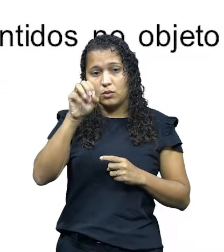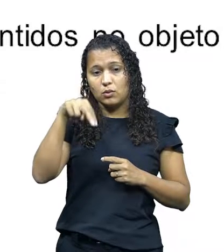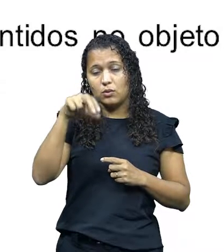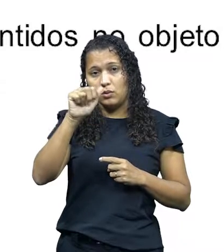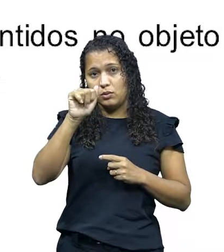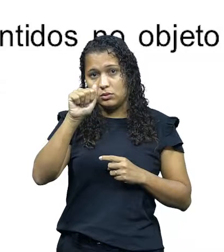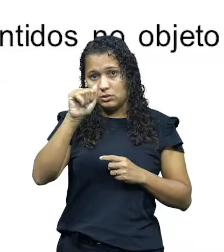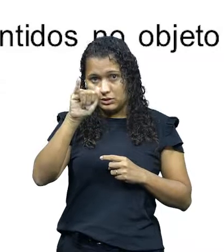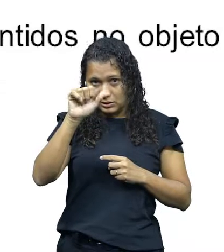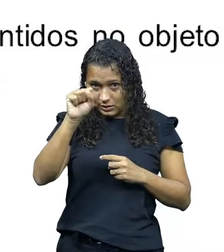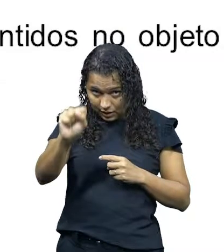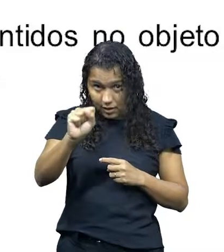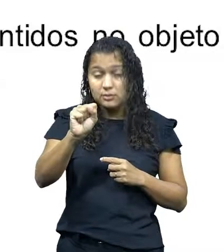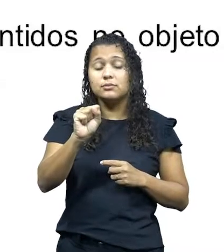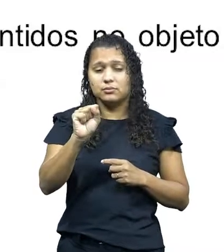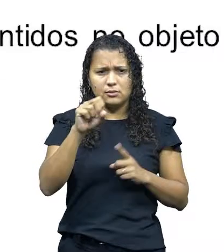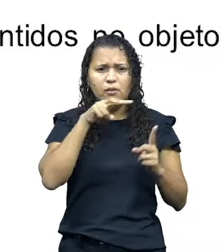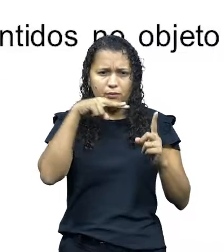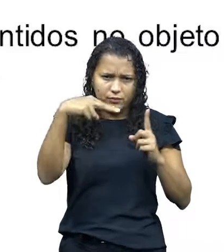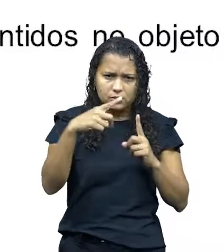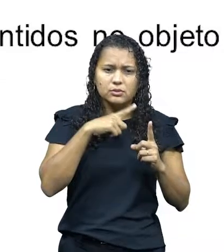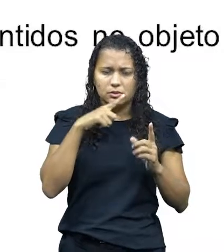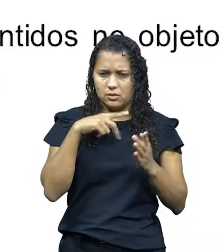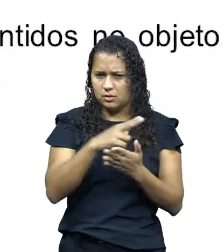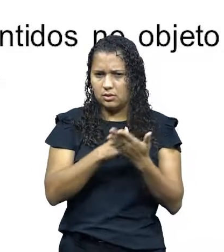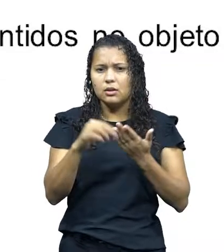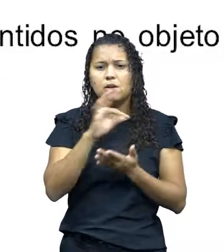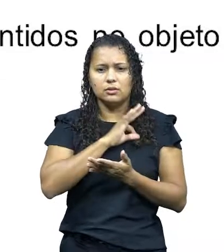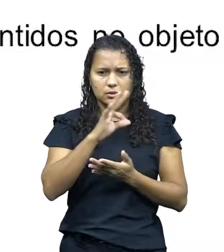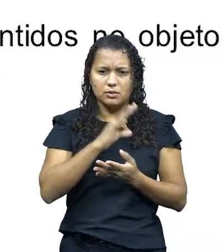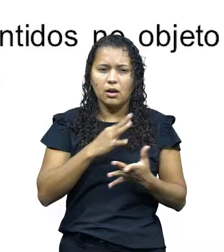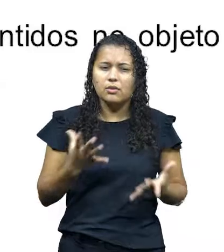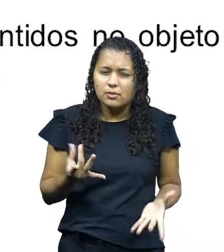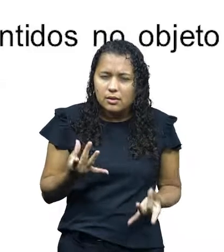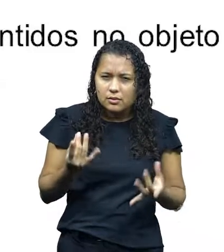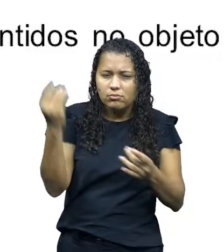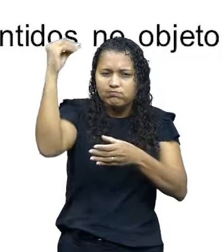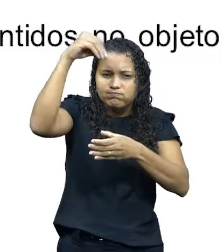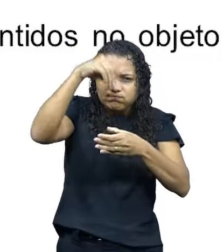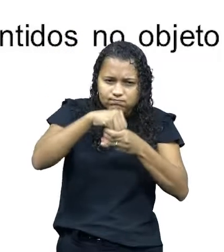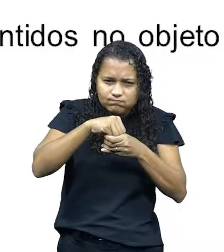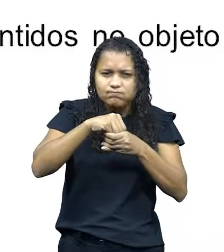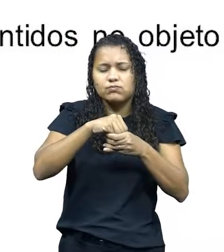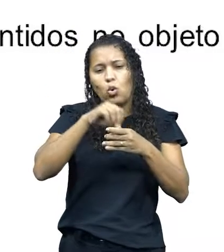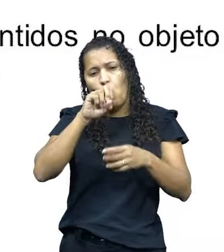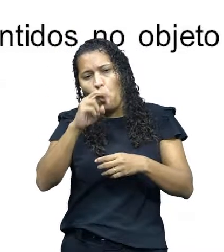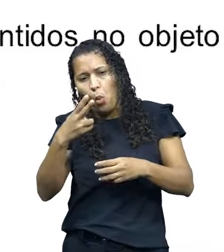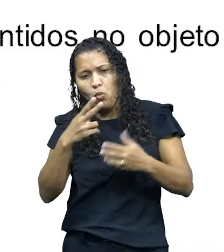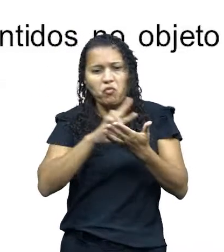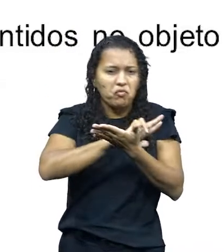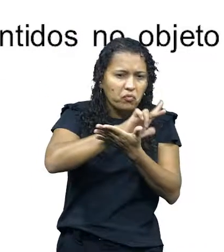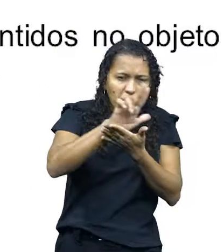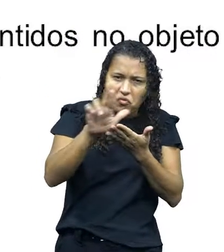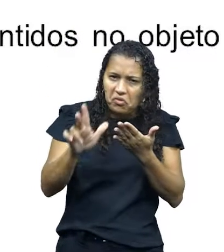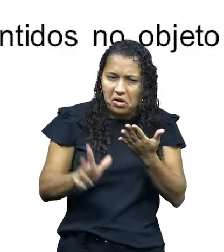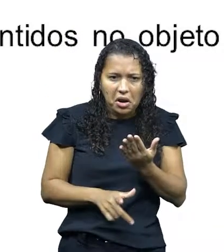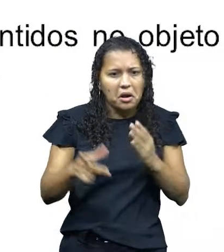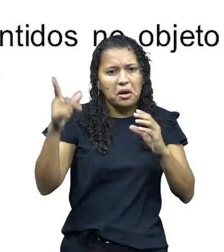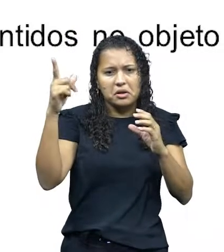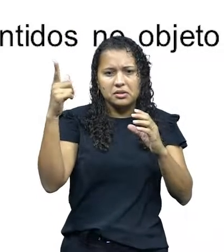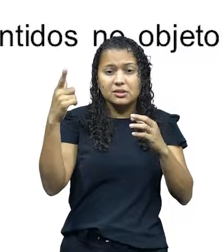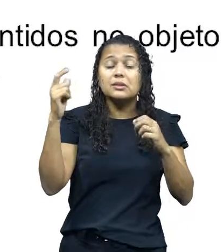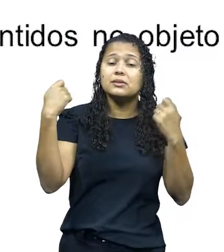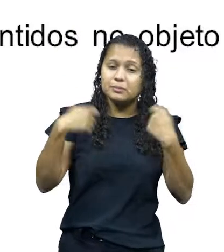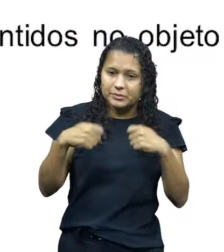formato tridimensional, então nas vistas ortogonais do desenho técnico, os detalhes internos de uma peça ou conjunto